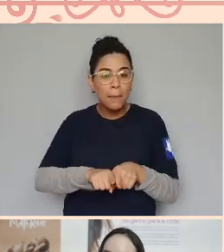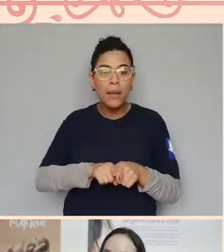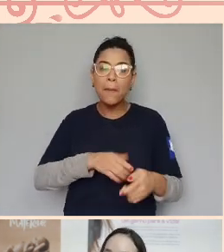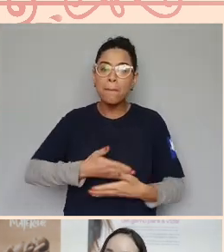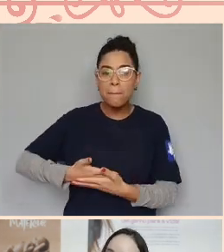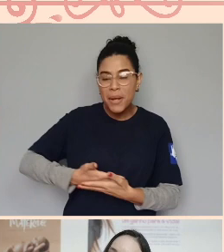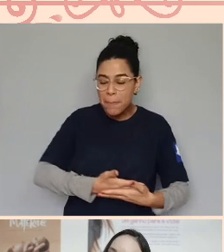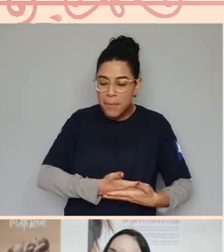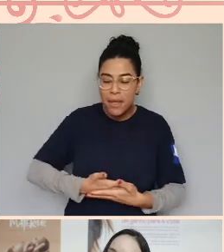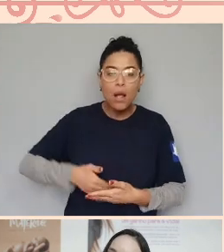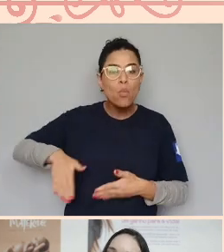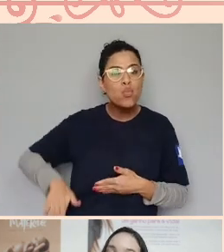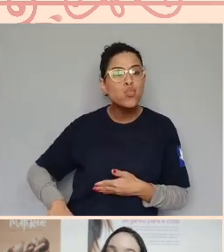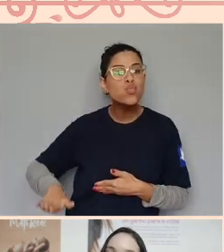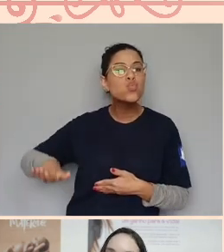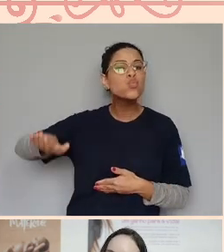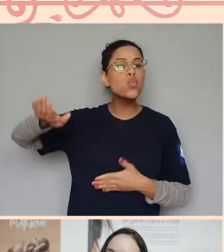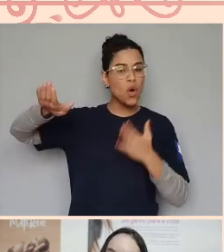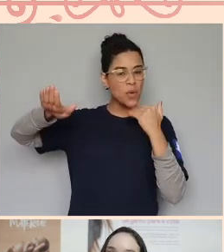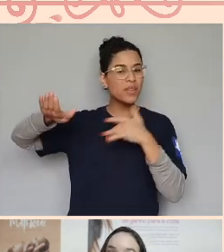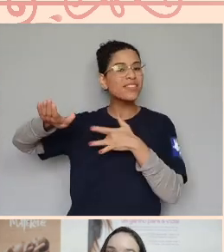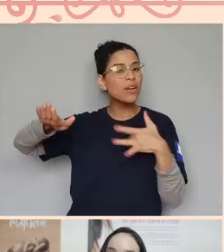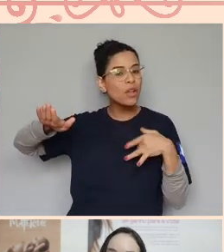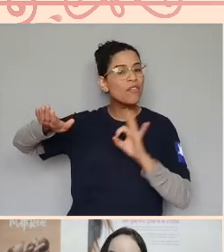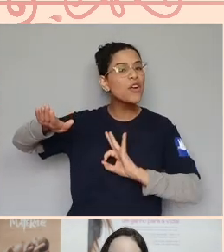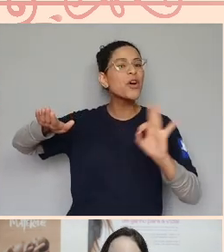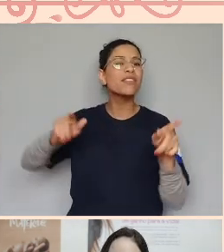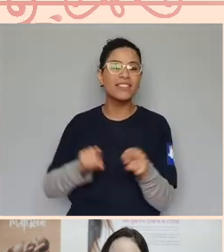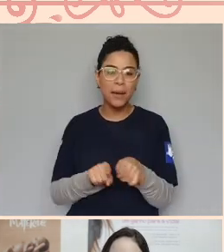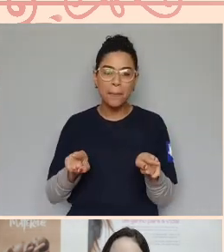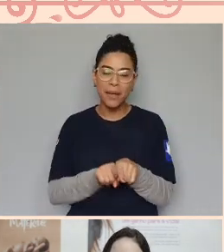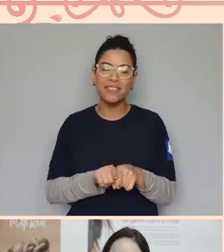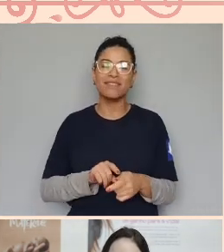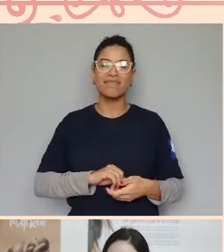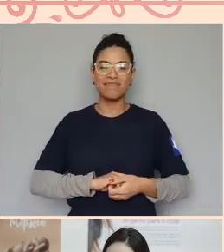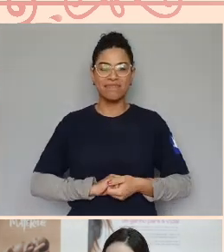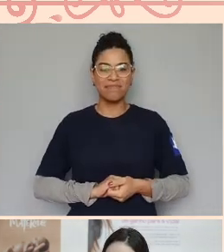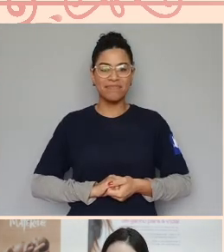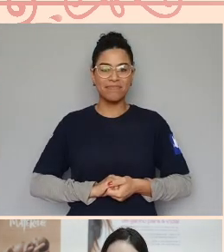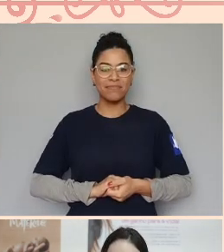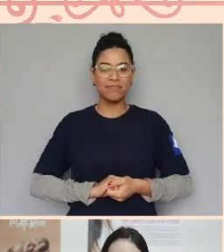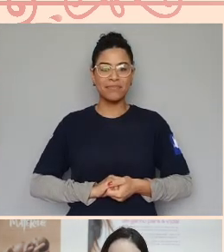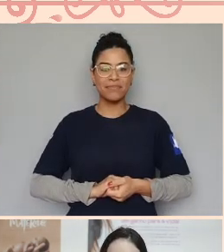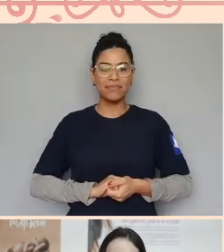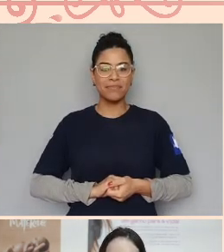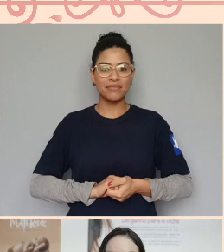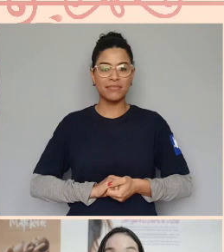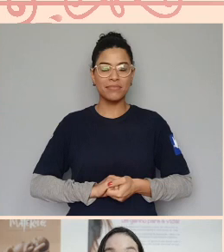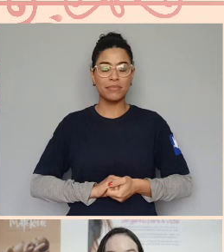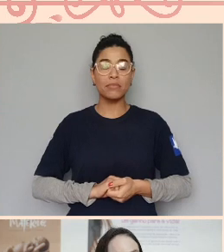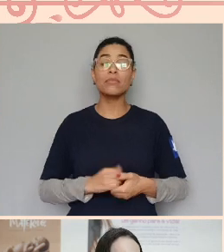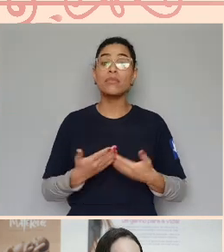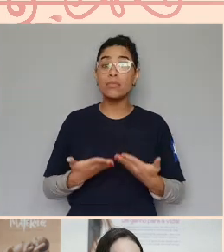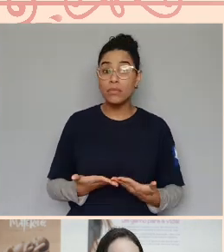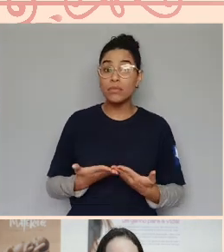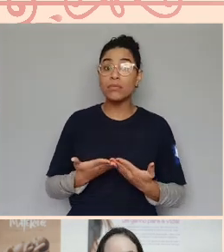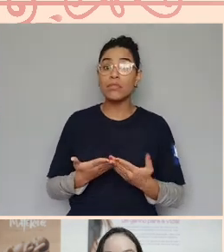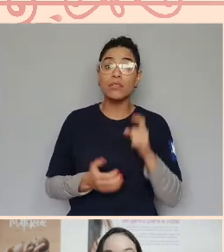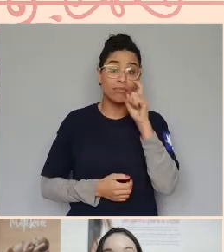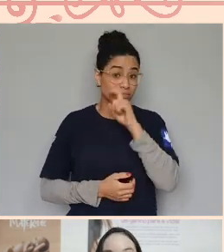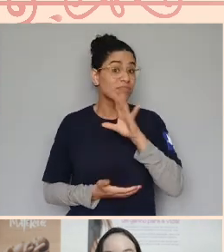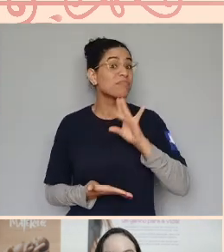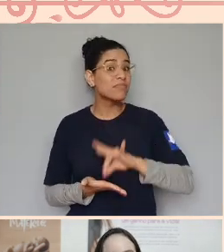alimentos integrais desde pequenininha, para ela já ter essa preferência pelos alimentos integrais. É fato ou